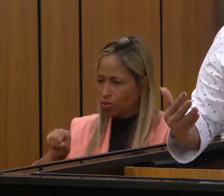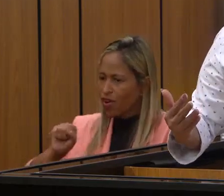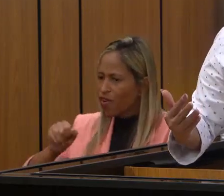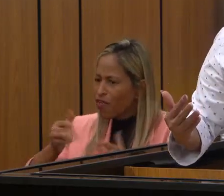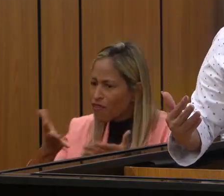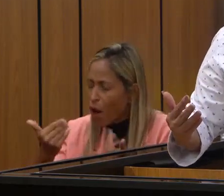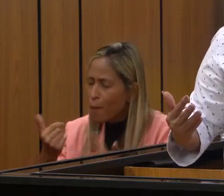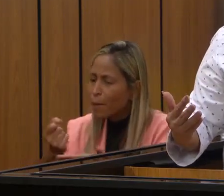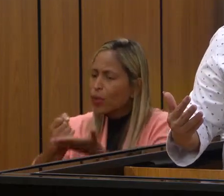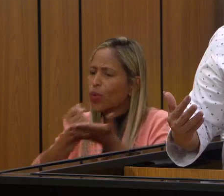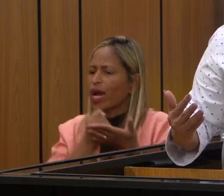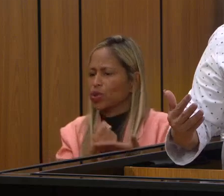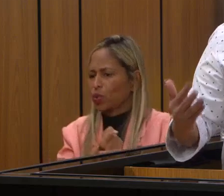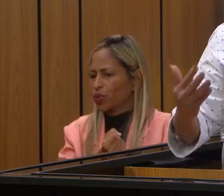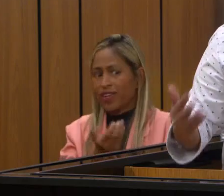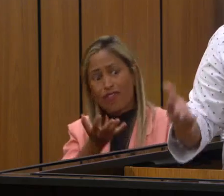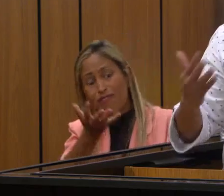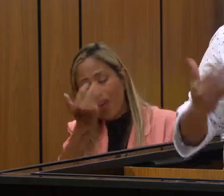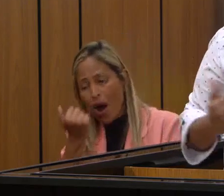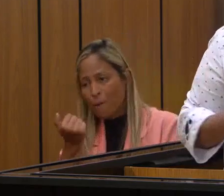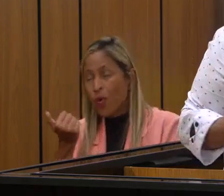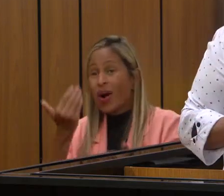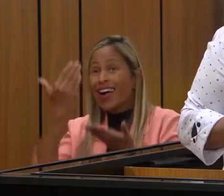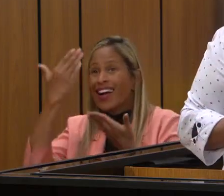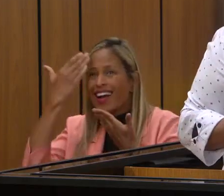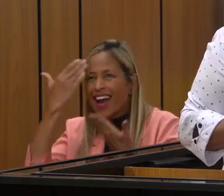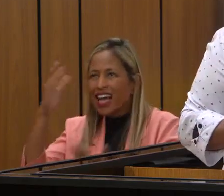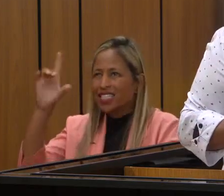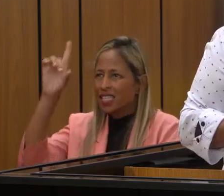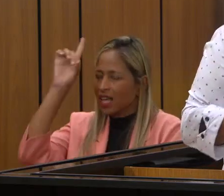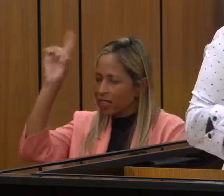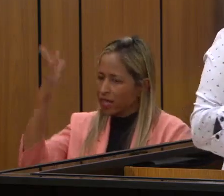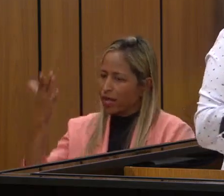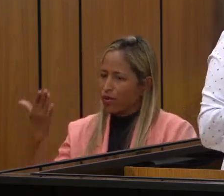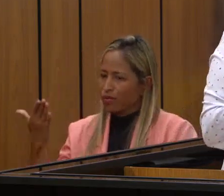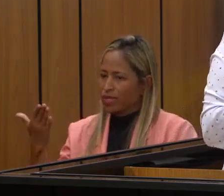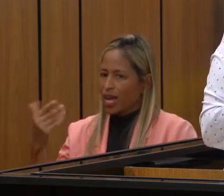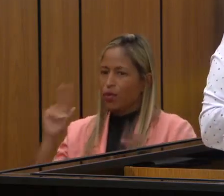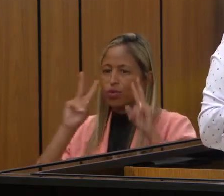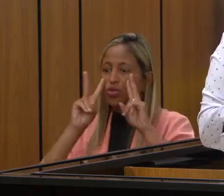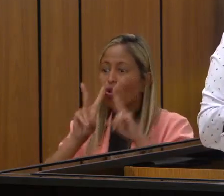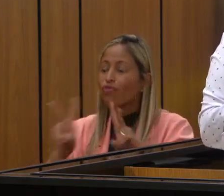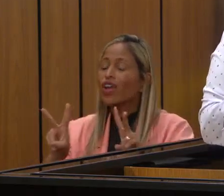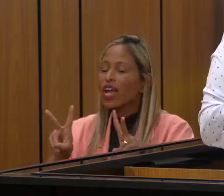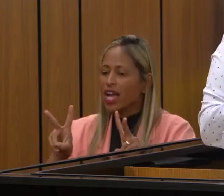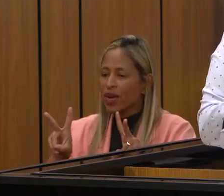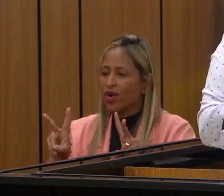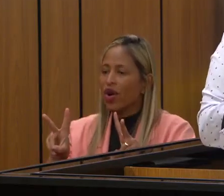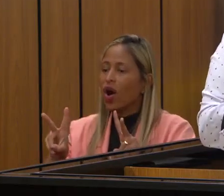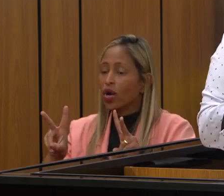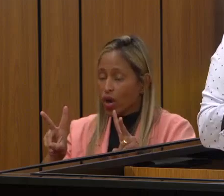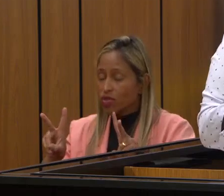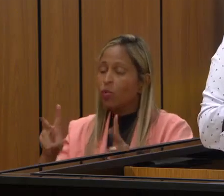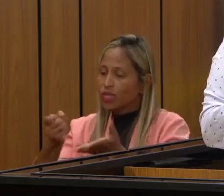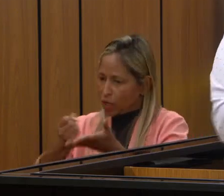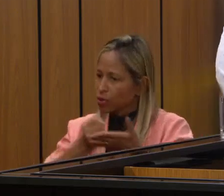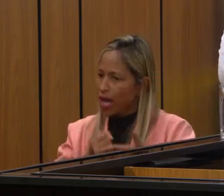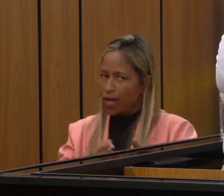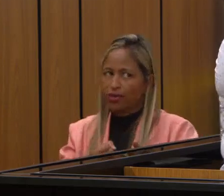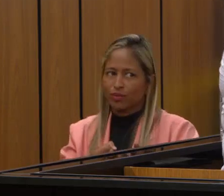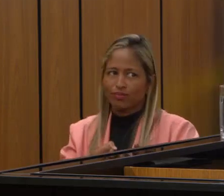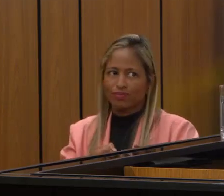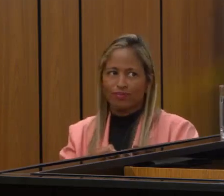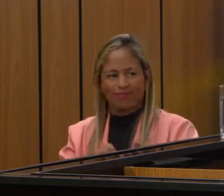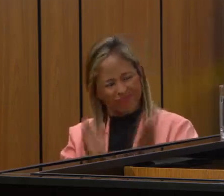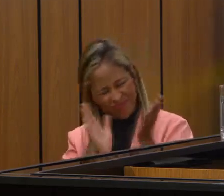procurar ajuda e graças a Deus eu estou vendo que nós estamos sendo ajudar